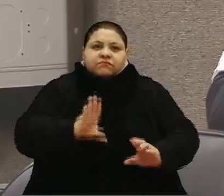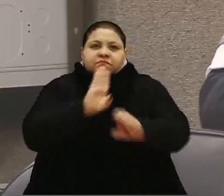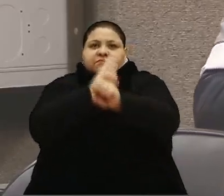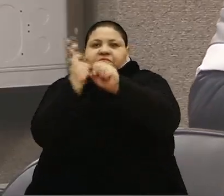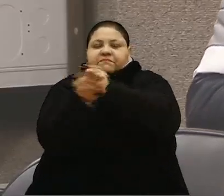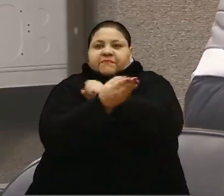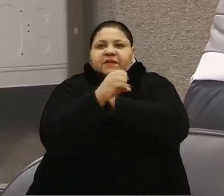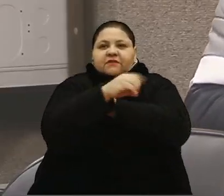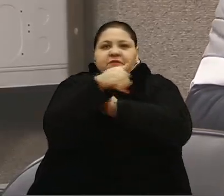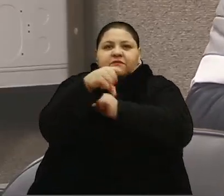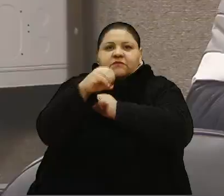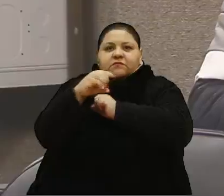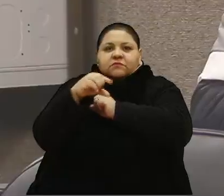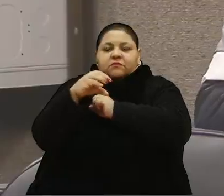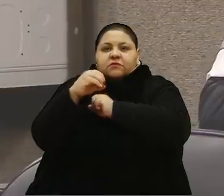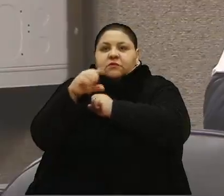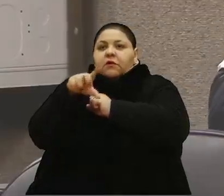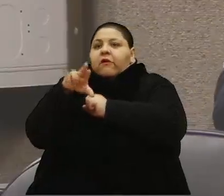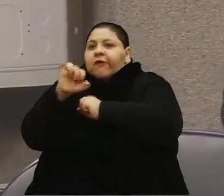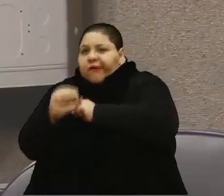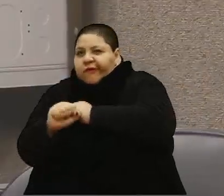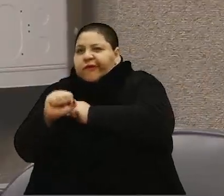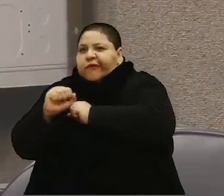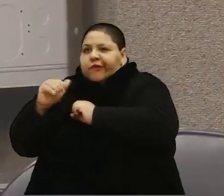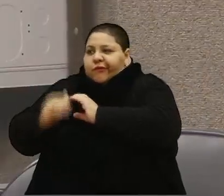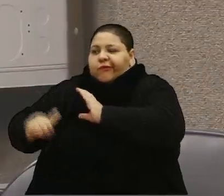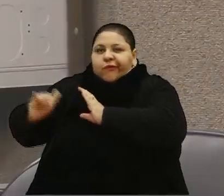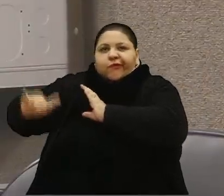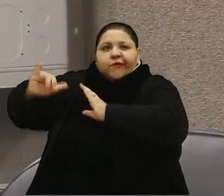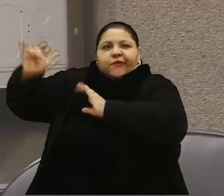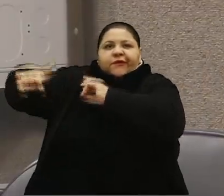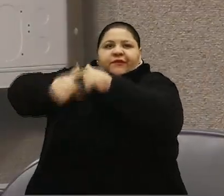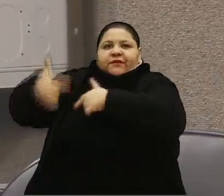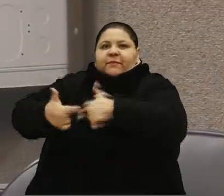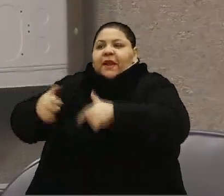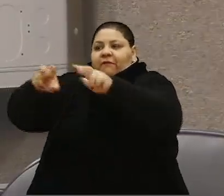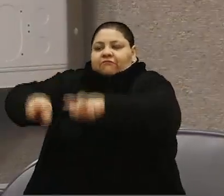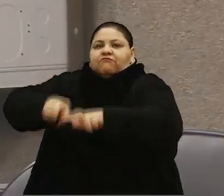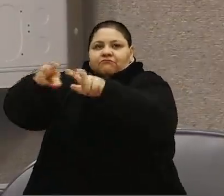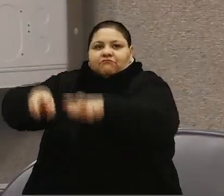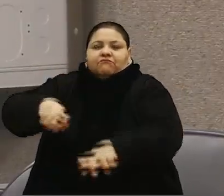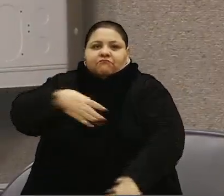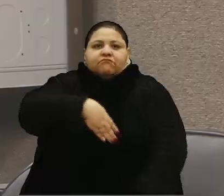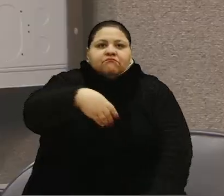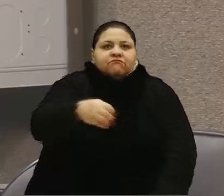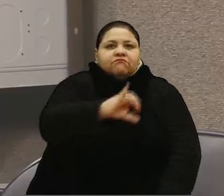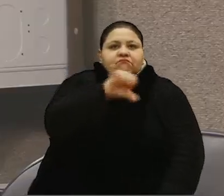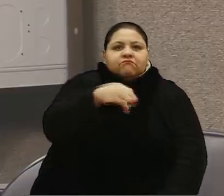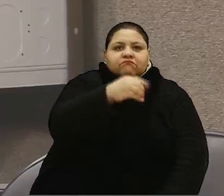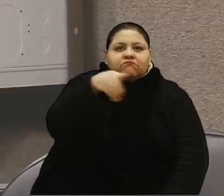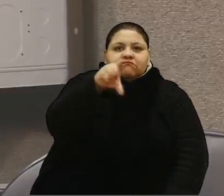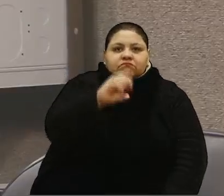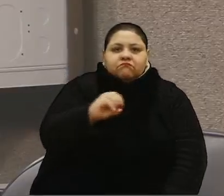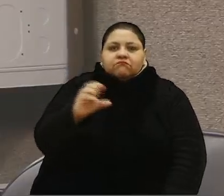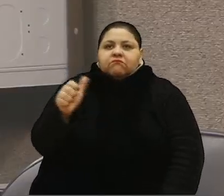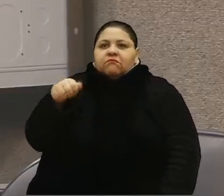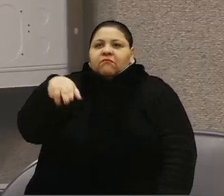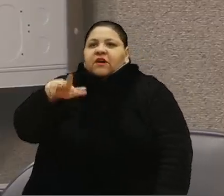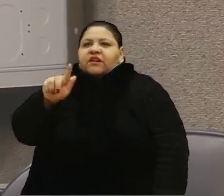Luís, onde se criou, trabalhava nas atividades agrícolas, filho do senhor João, da senhora